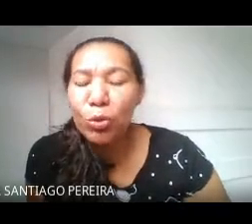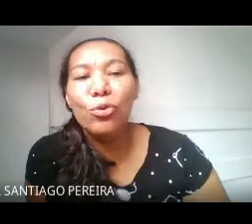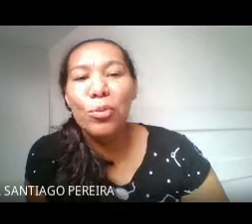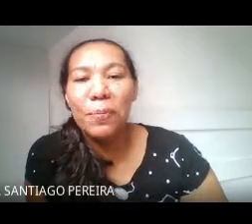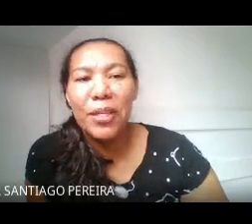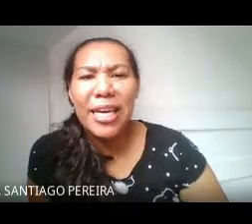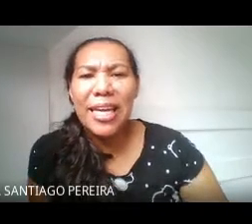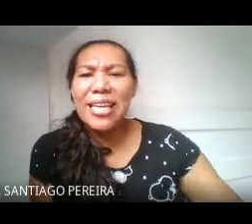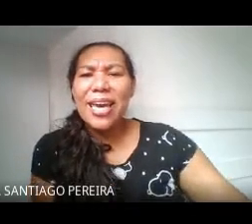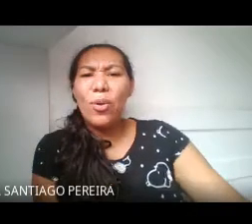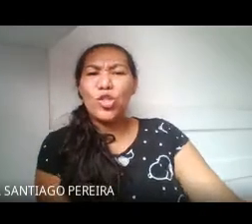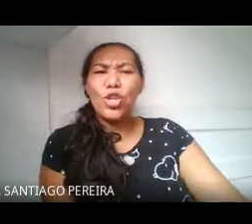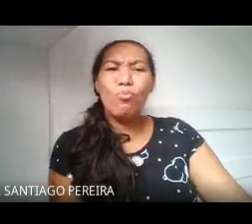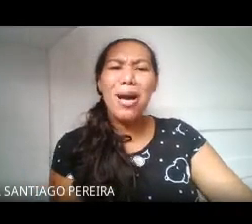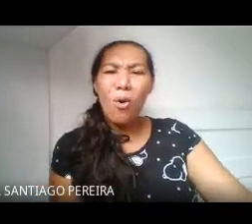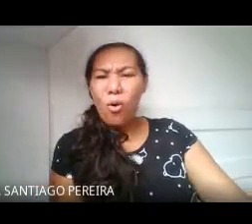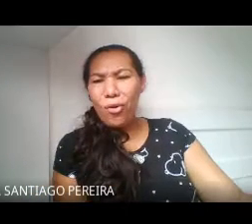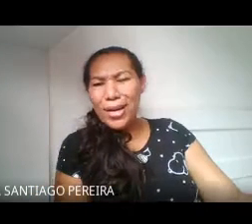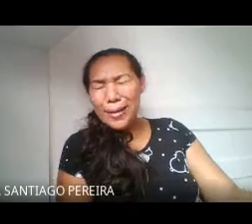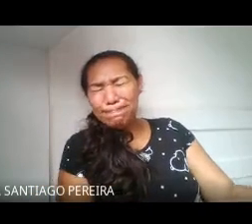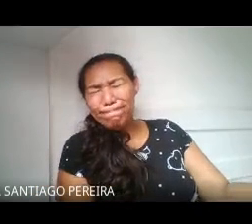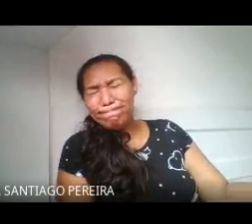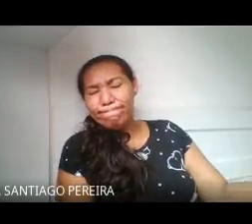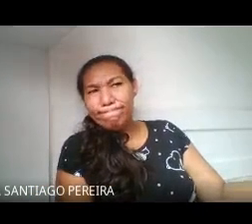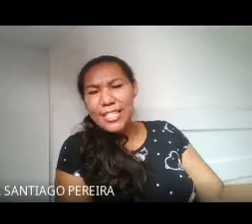filme no YouTube. Ele é, eu acho que